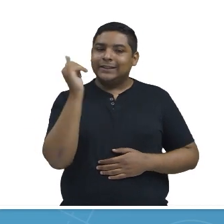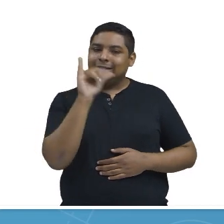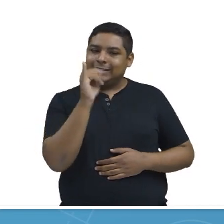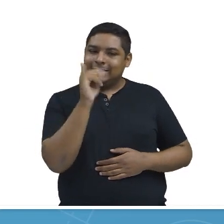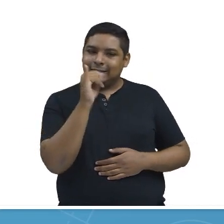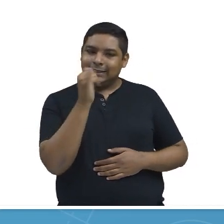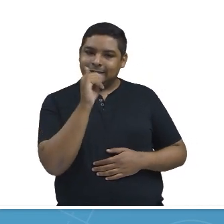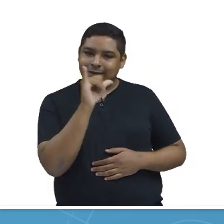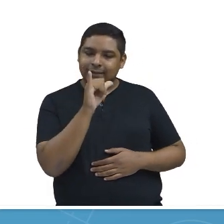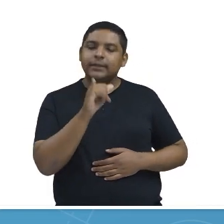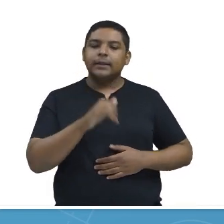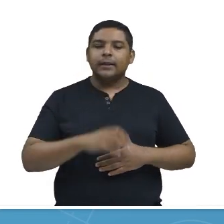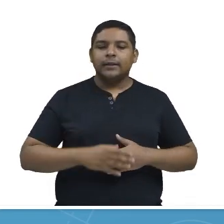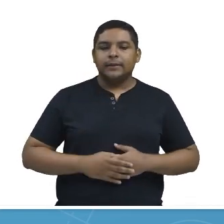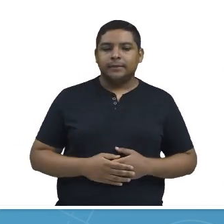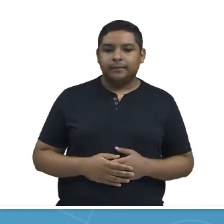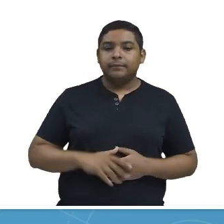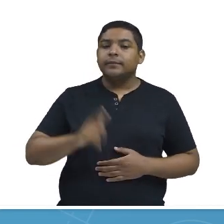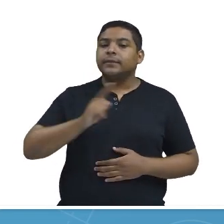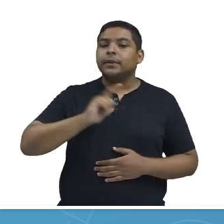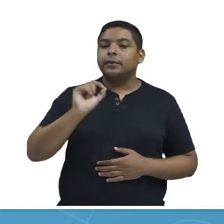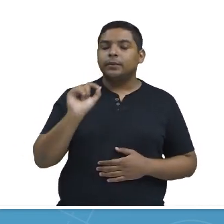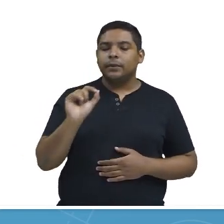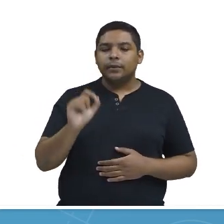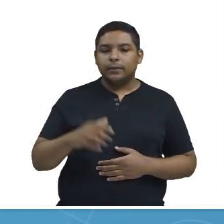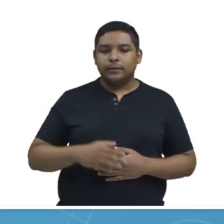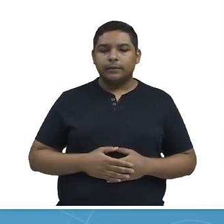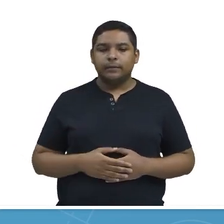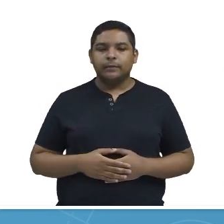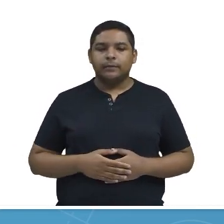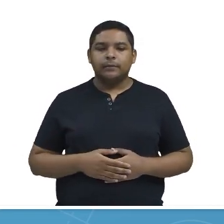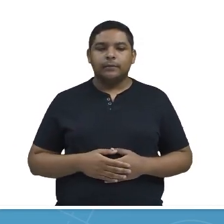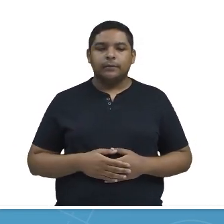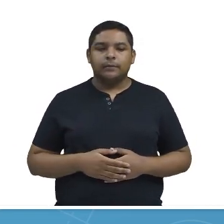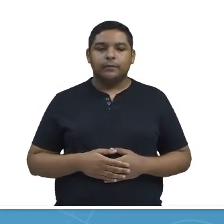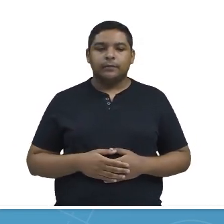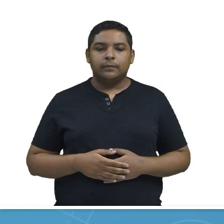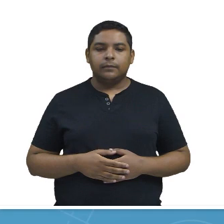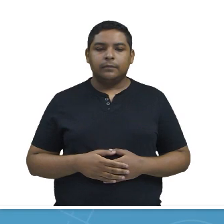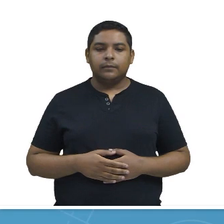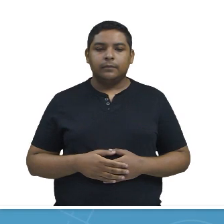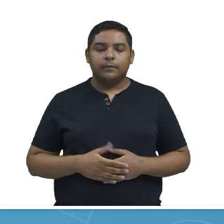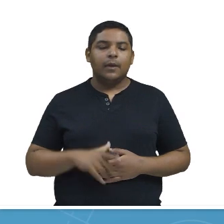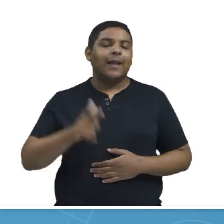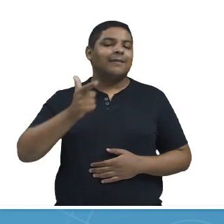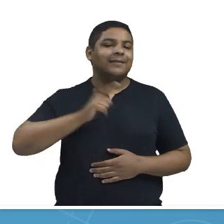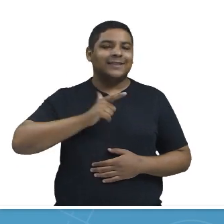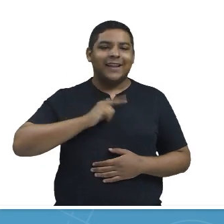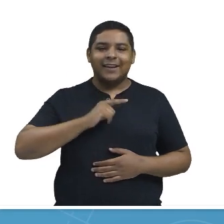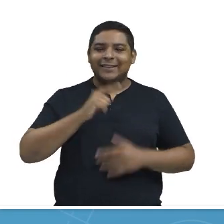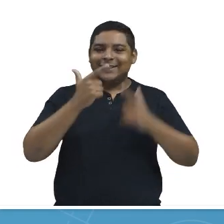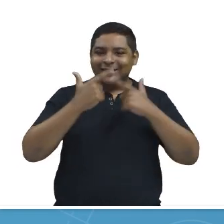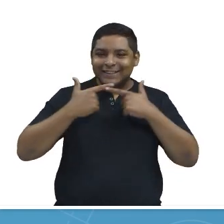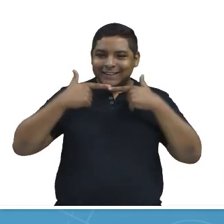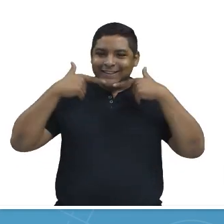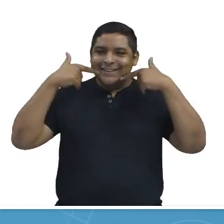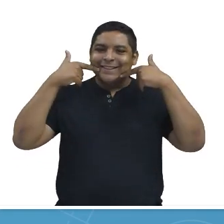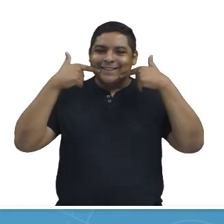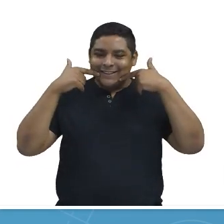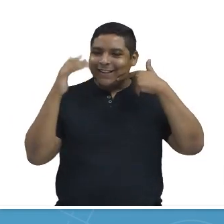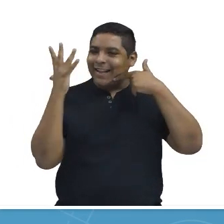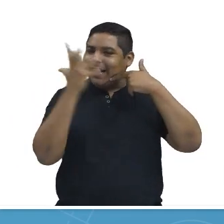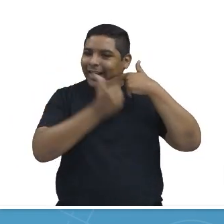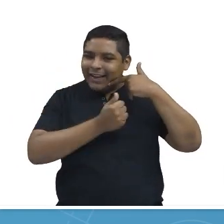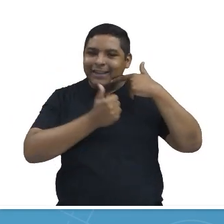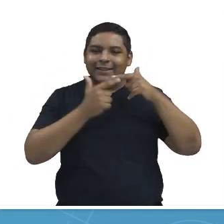a dentist, tem a nice smile, has a nice smile, tem um belo sorriso. Então, também o